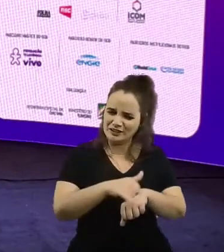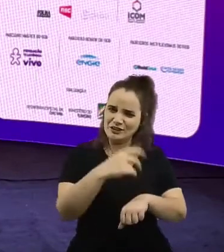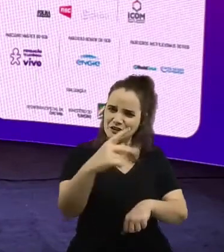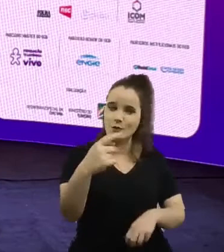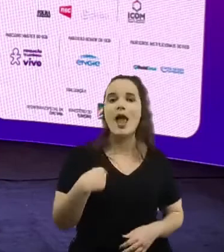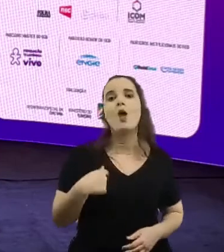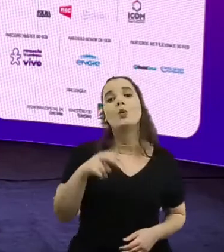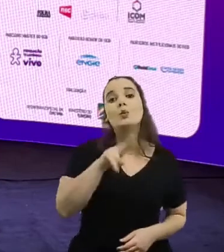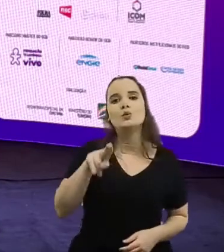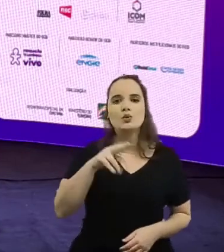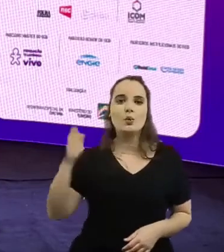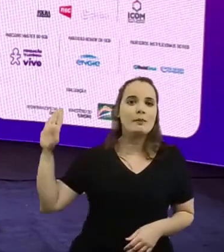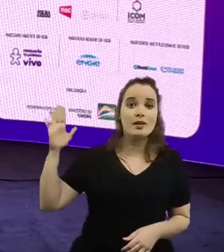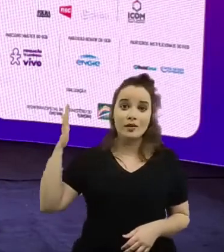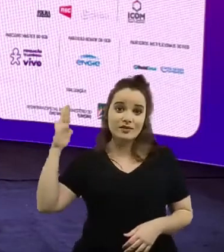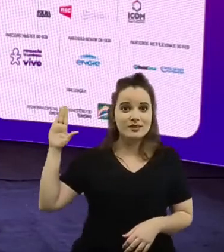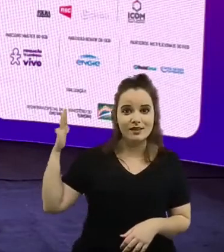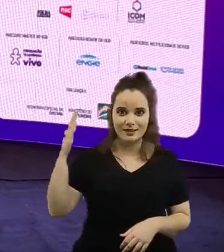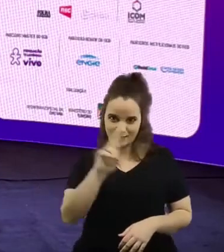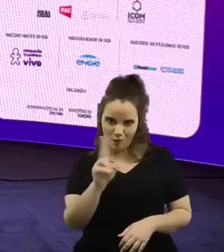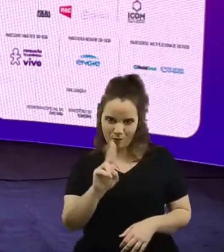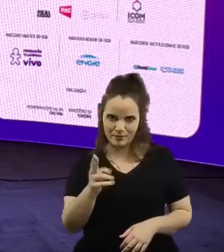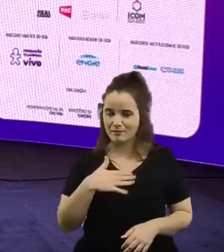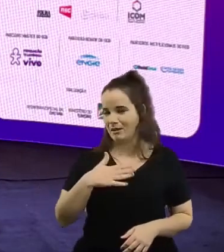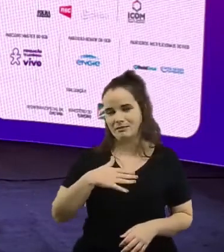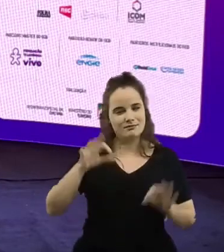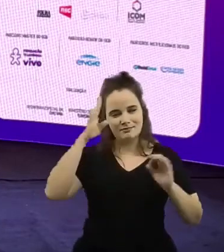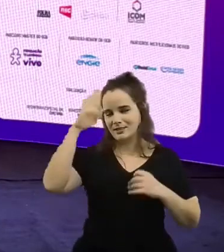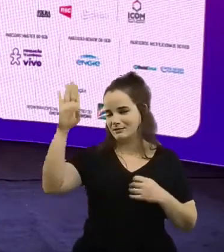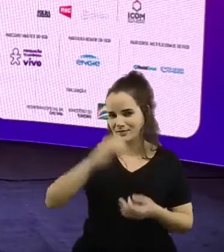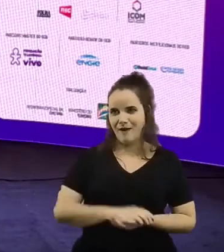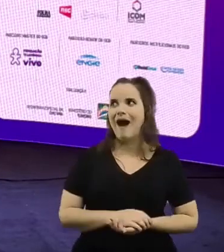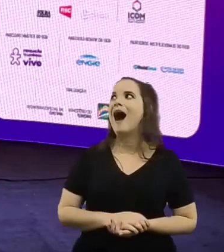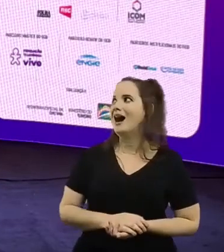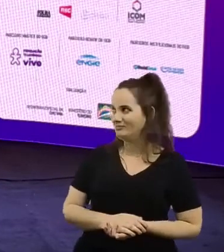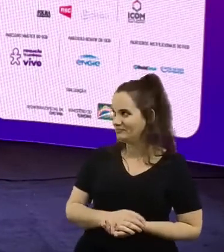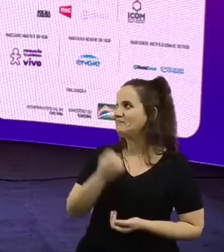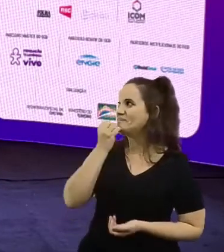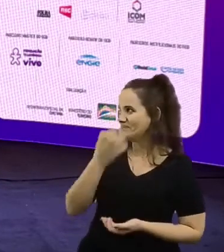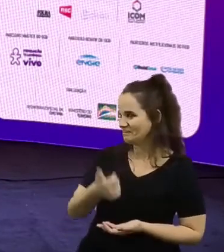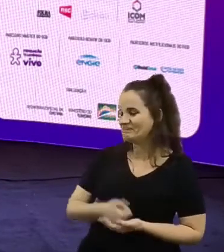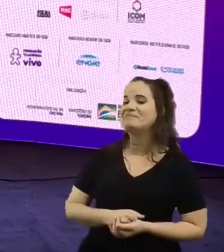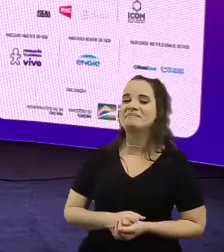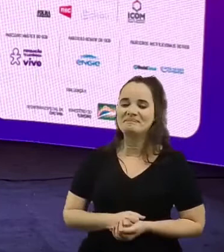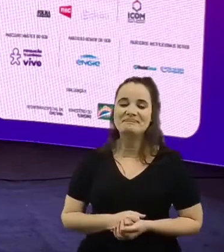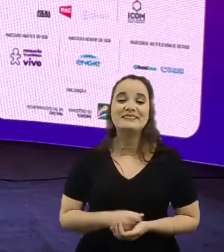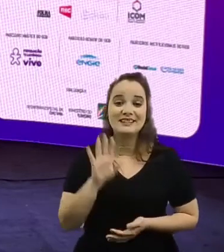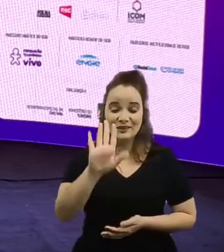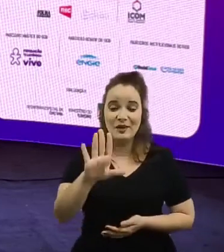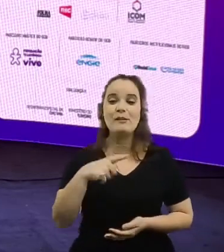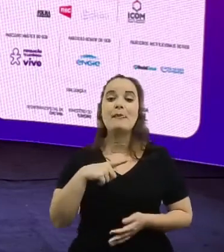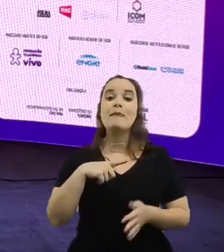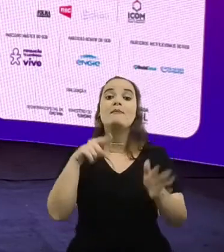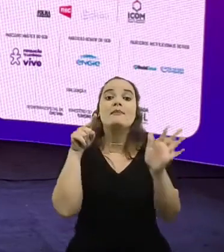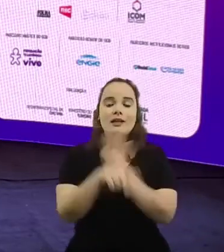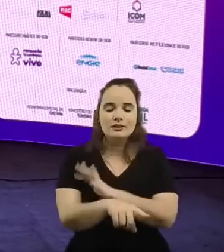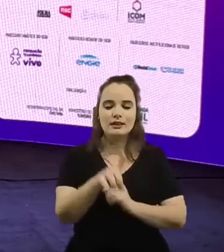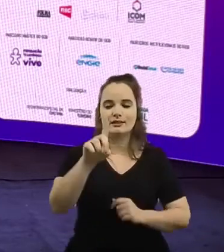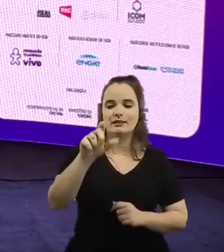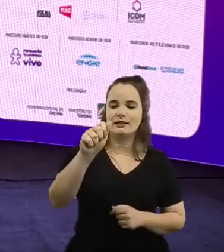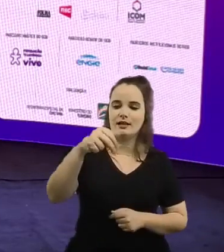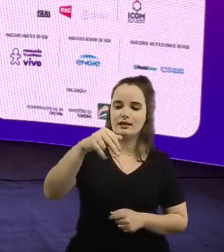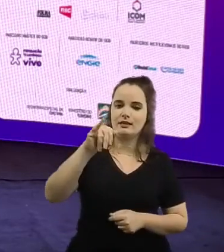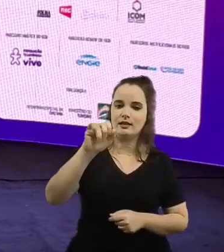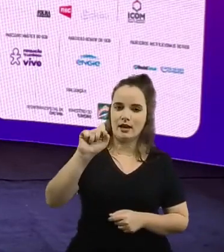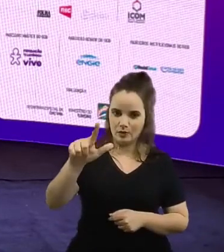grande nome, assim. Boa. Bom, temos aqui a pergunta do Daniel. Deixa